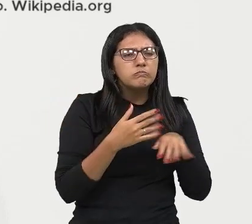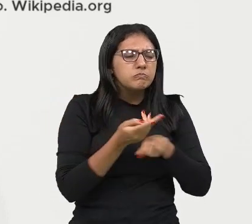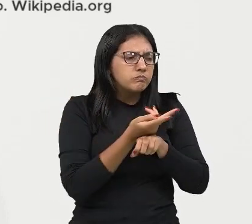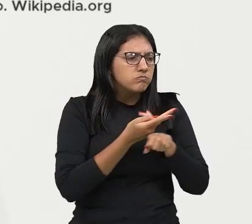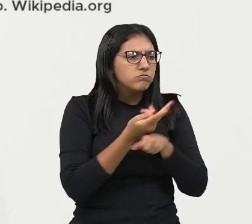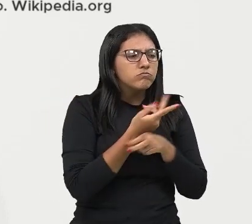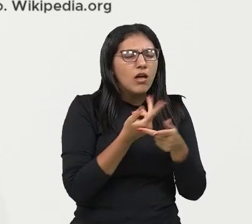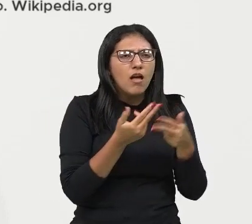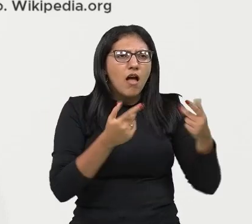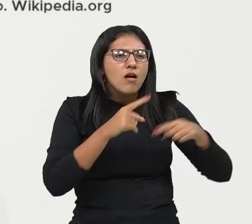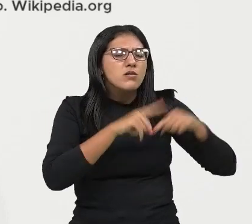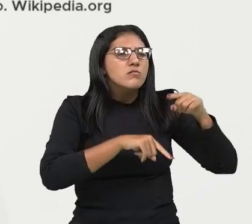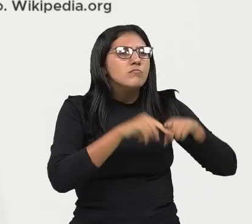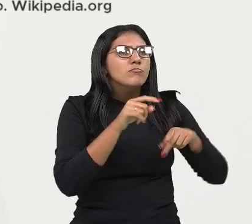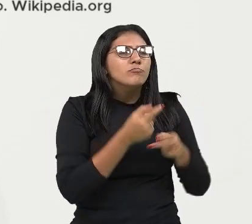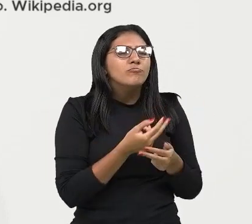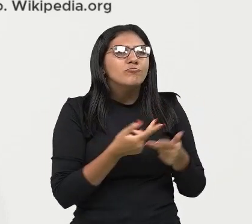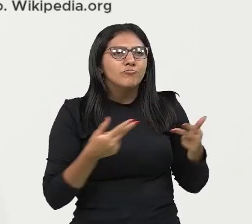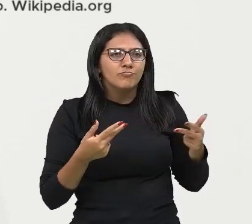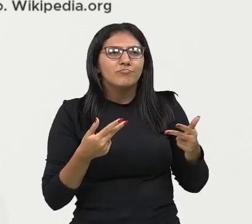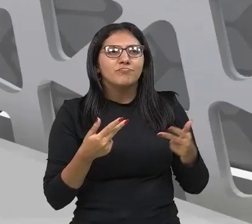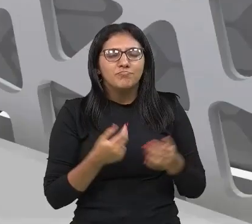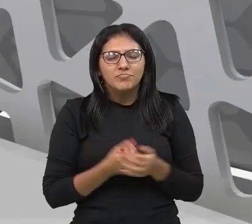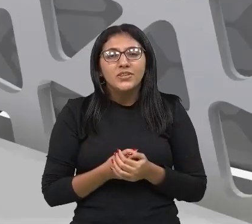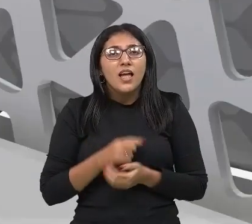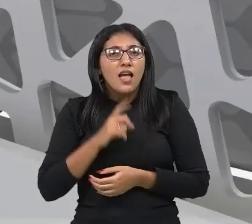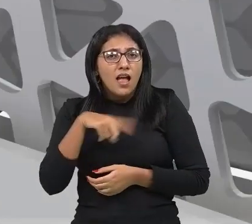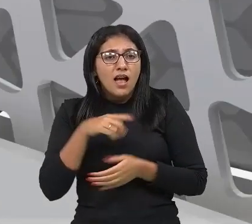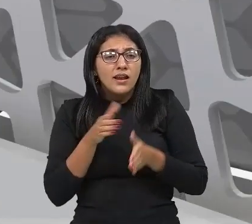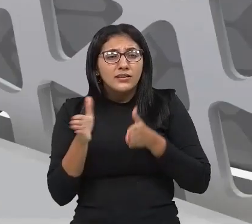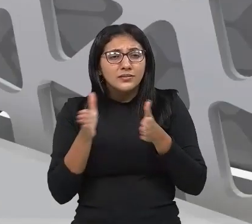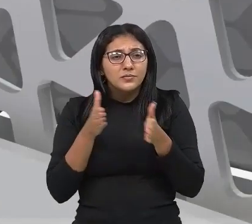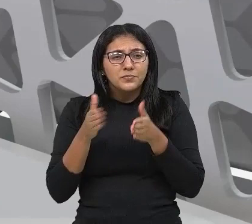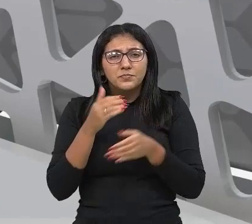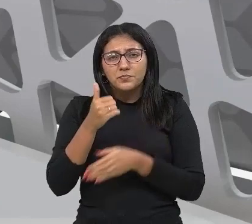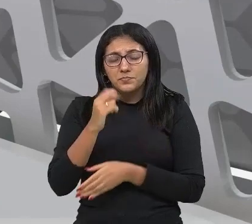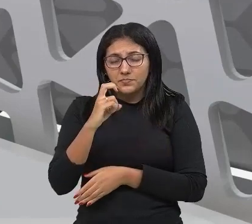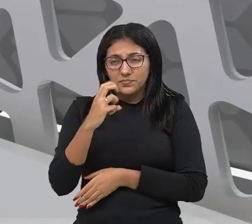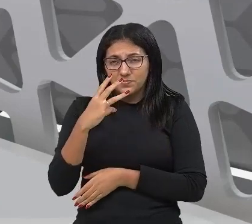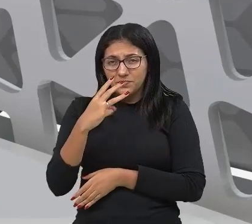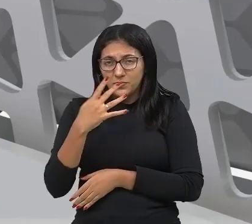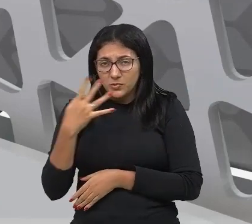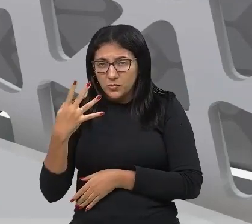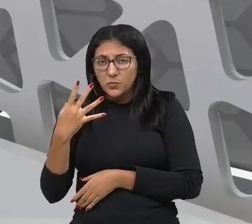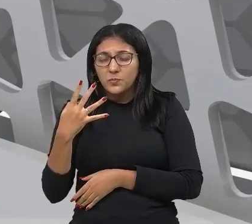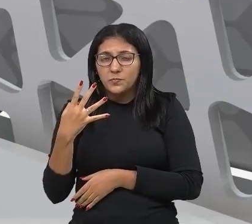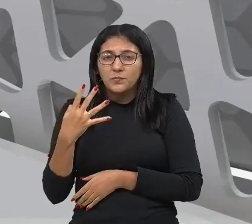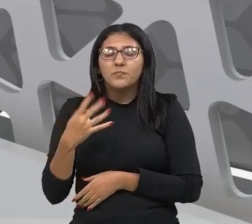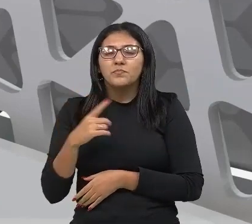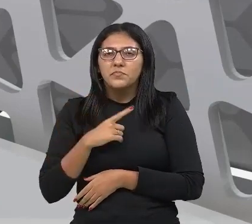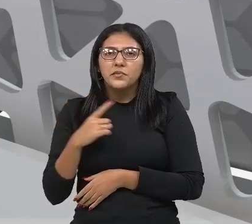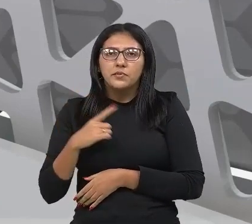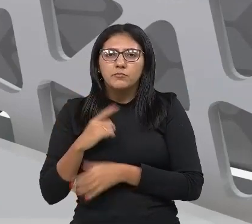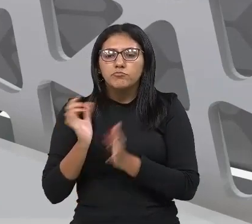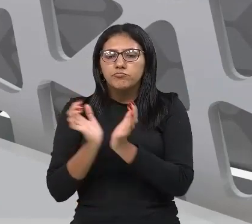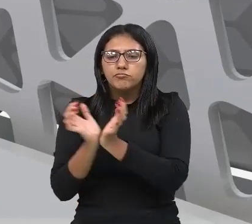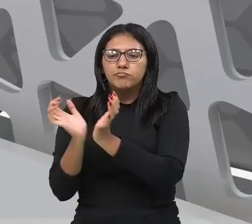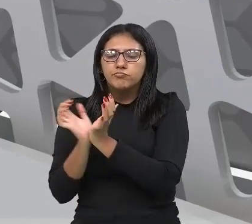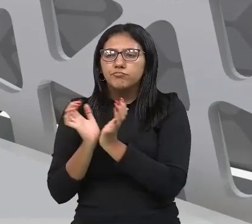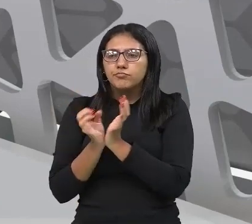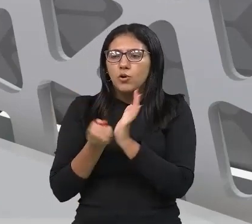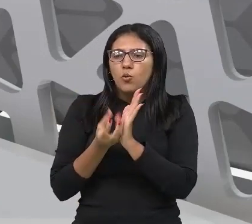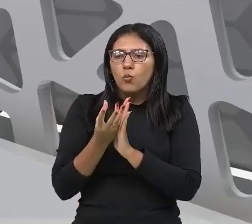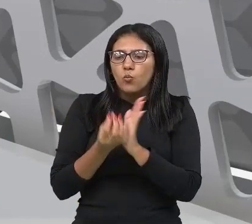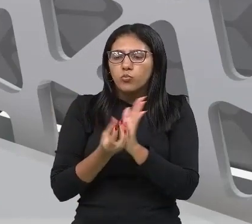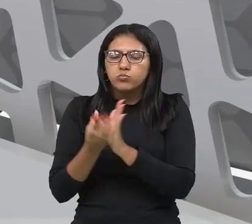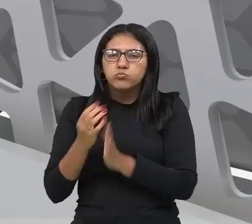mais. Então, nesse período de 1534, as capitanias hereditárias, né, foram surgindo para